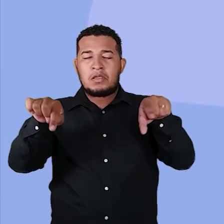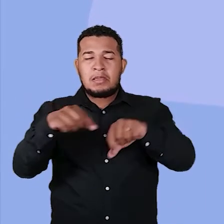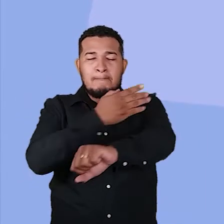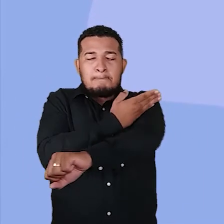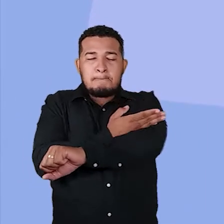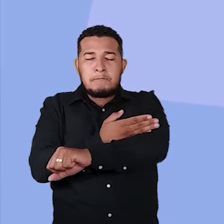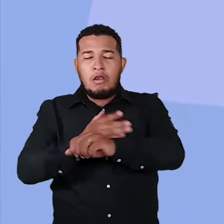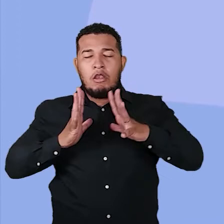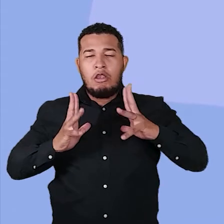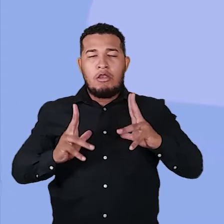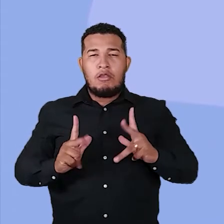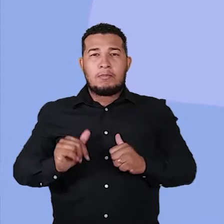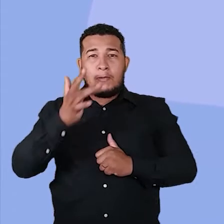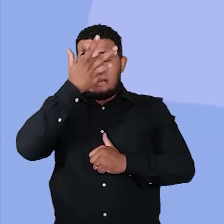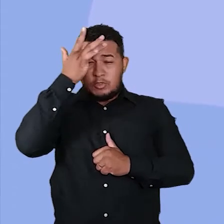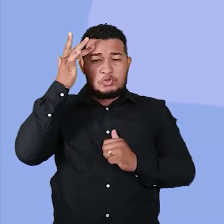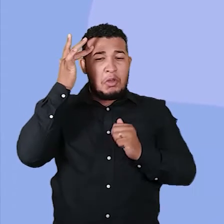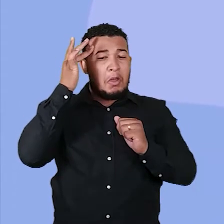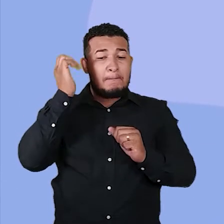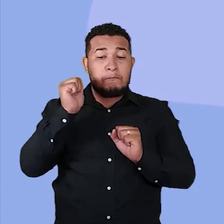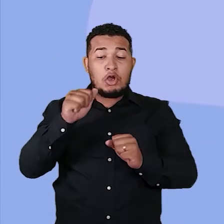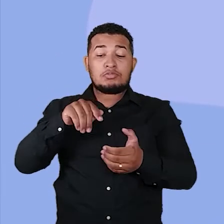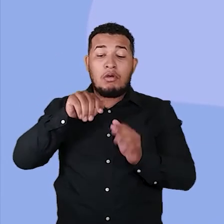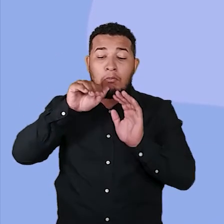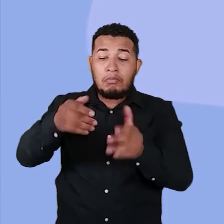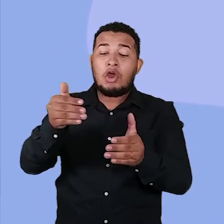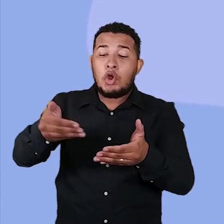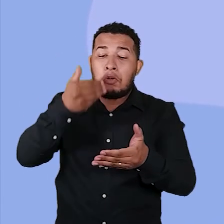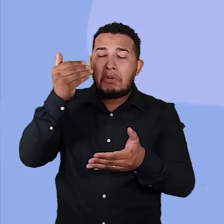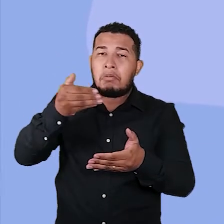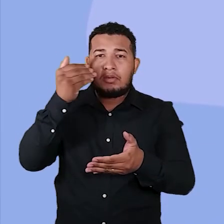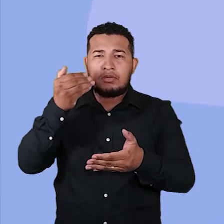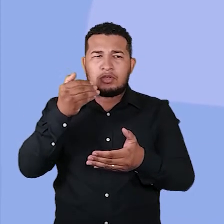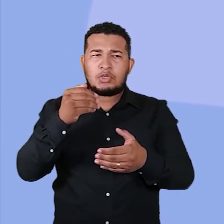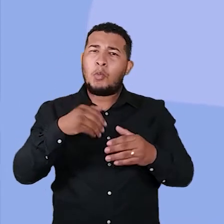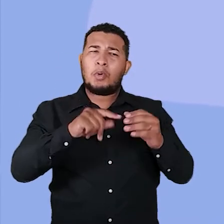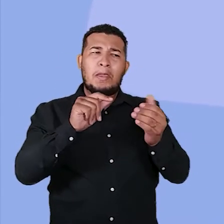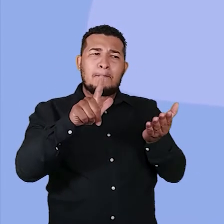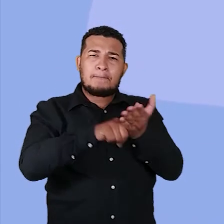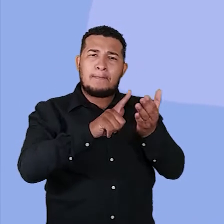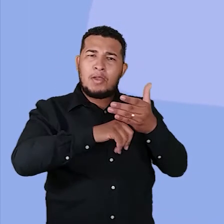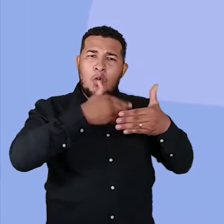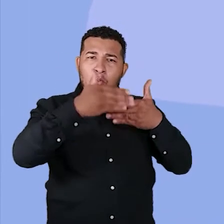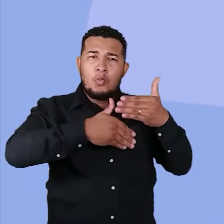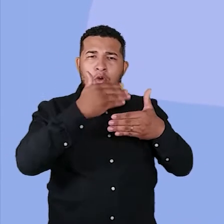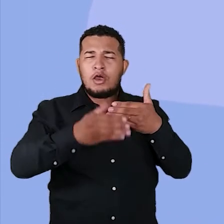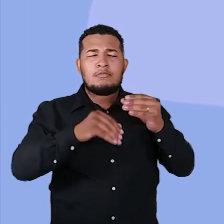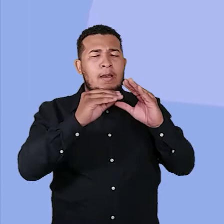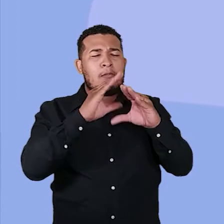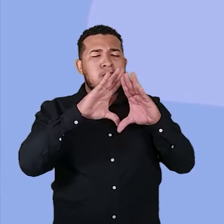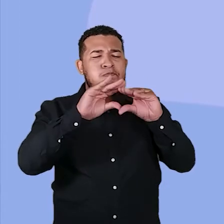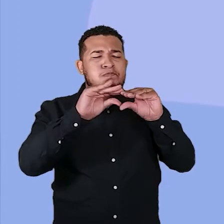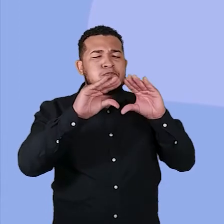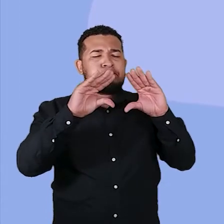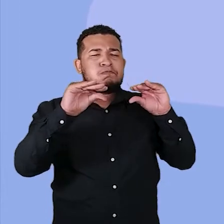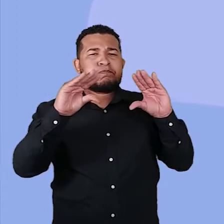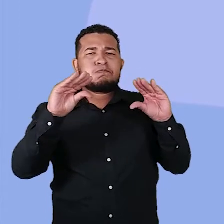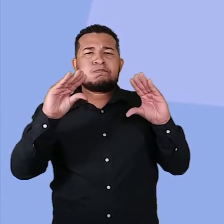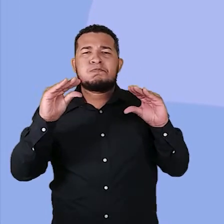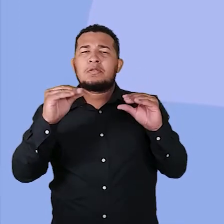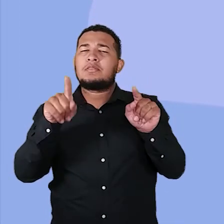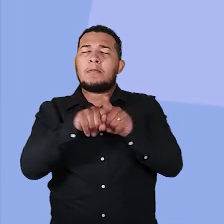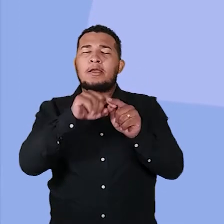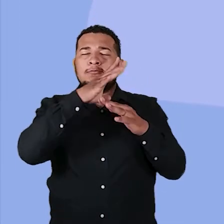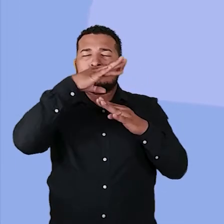tão branco e tão limpo que alguém poderia botar o almoço nele. E o papel higiênico então, branco e macio, com